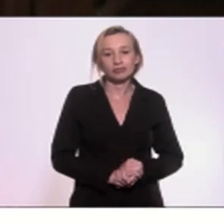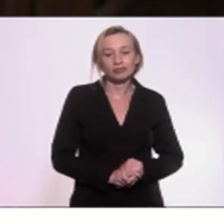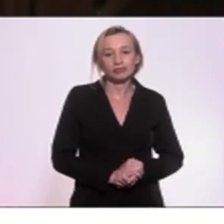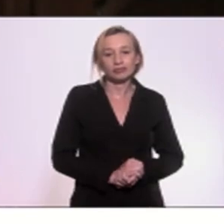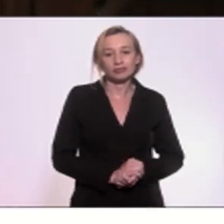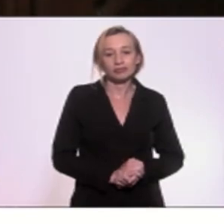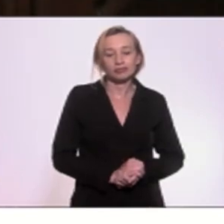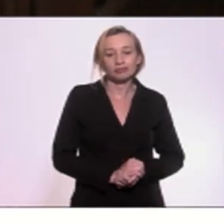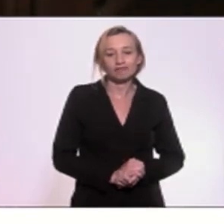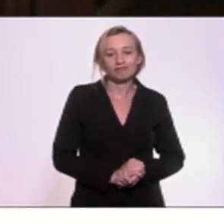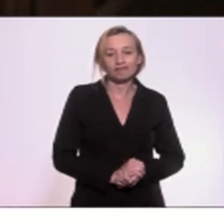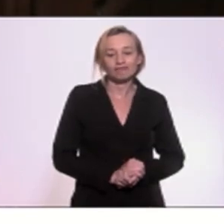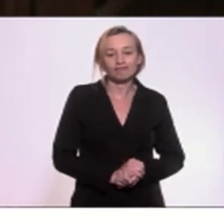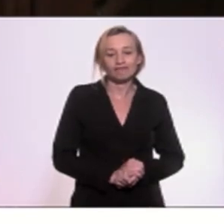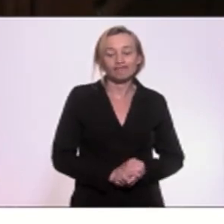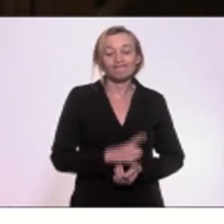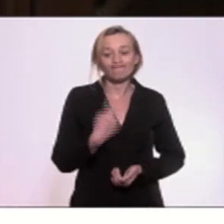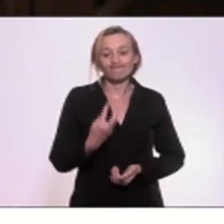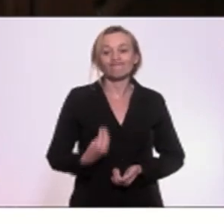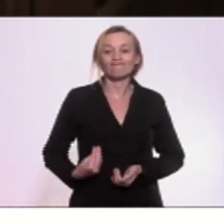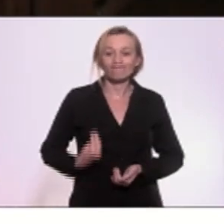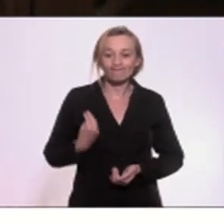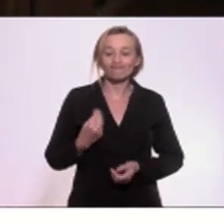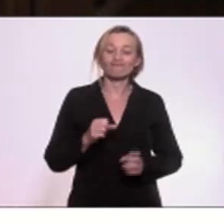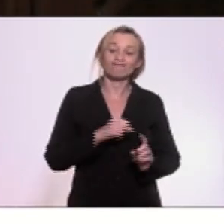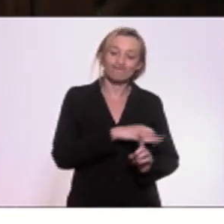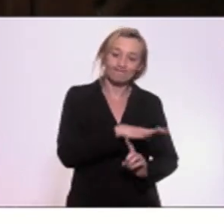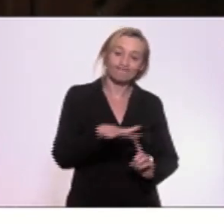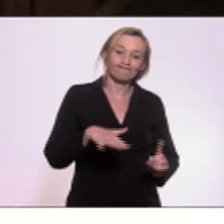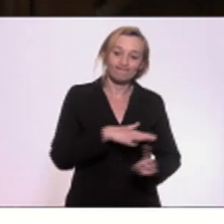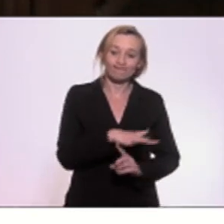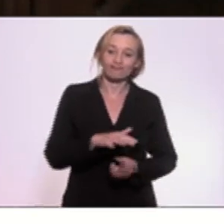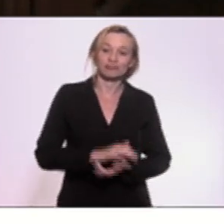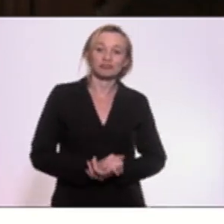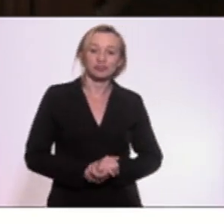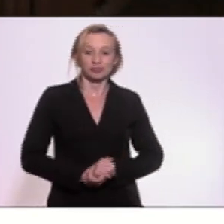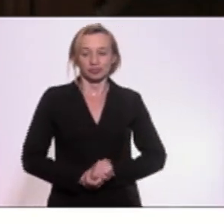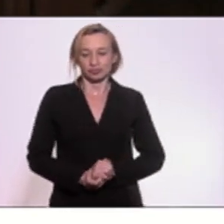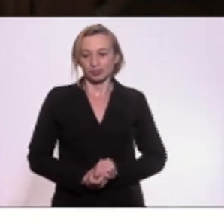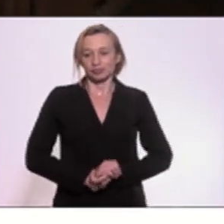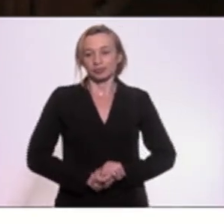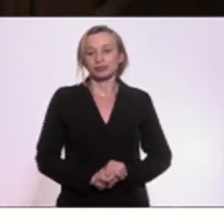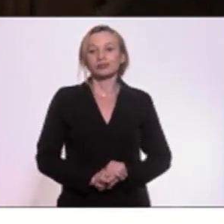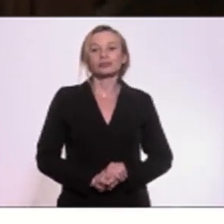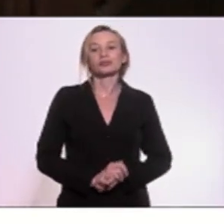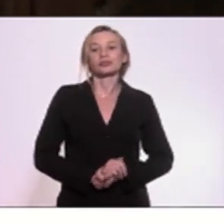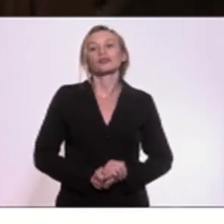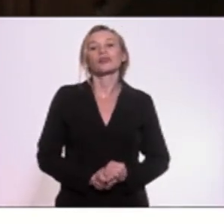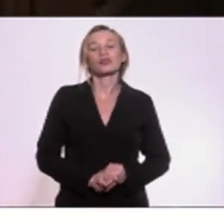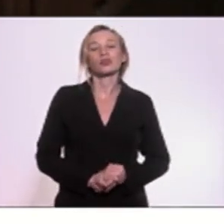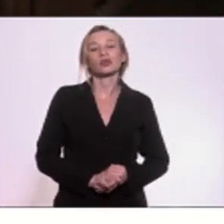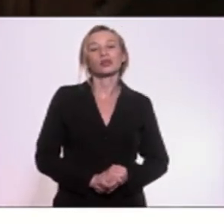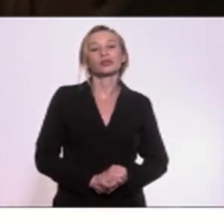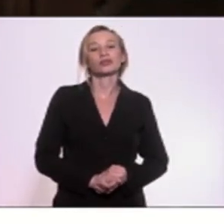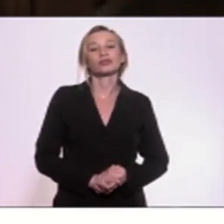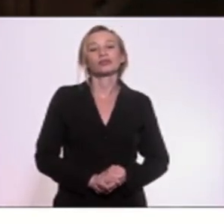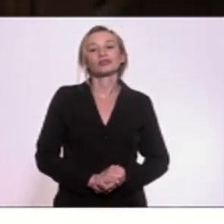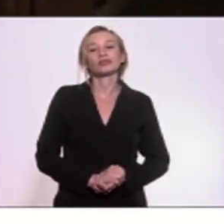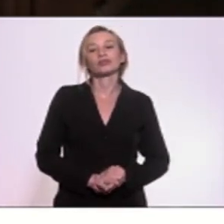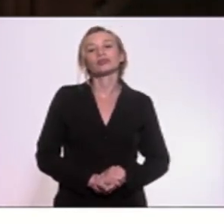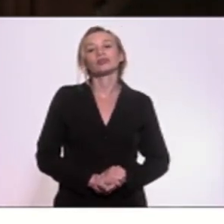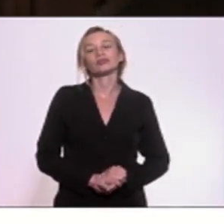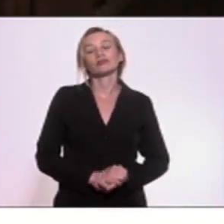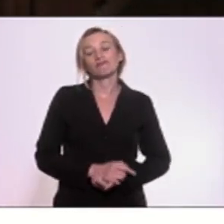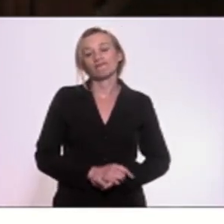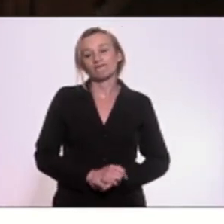a nossa vida e a nossa sociedade. E estou me referindo